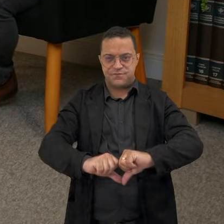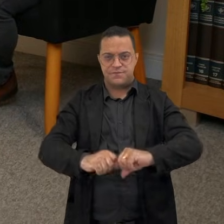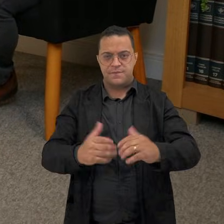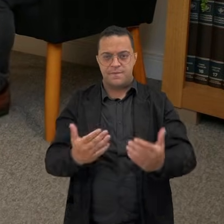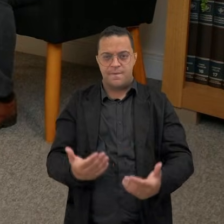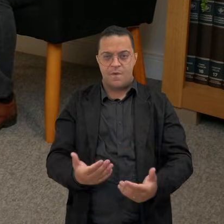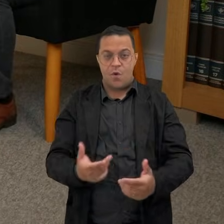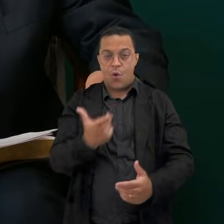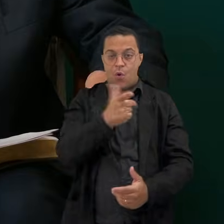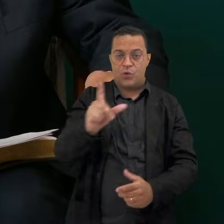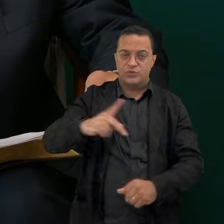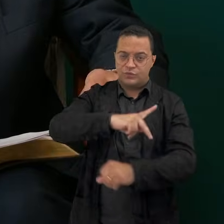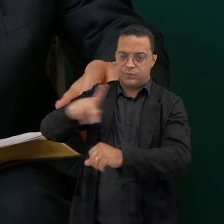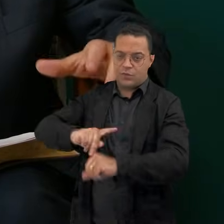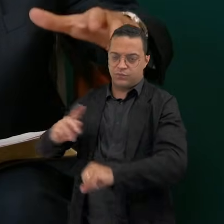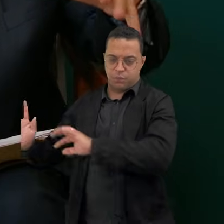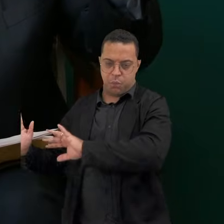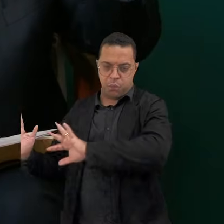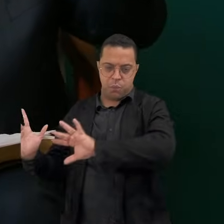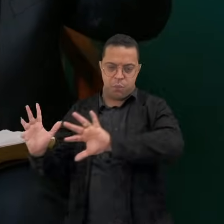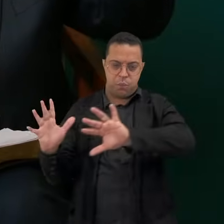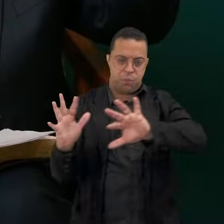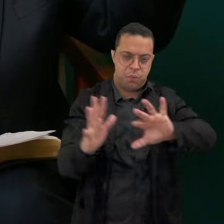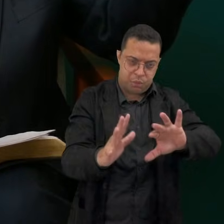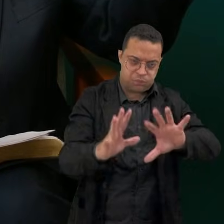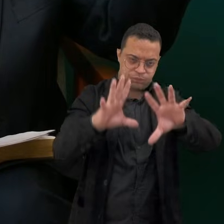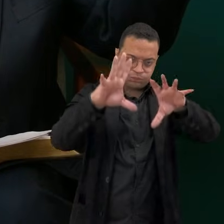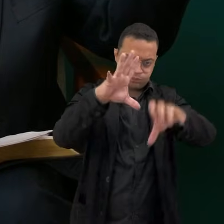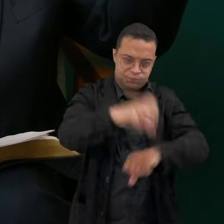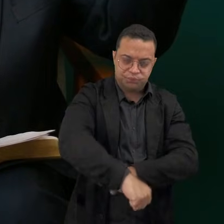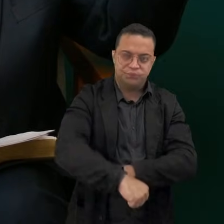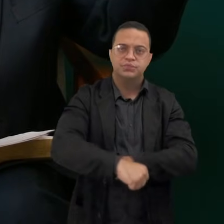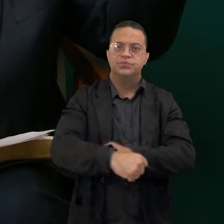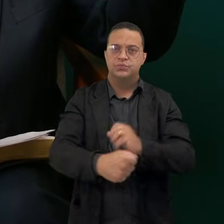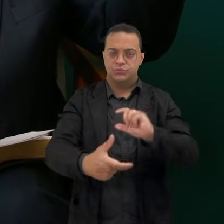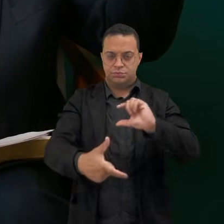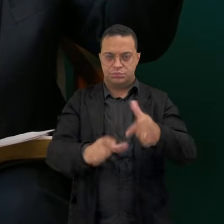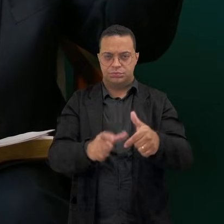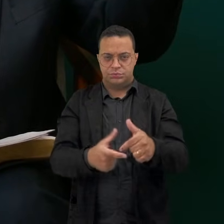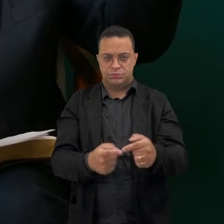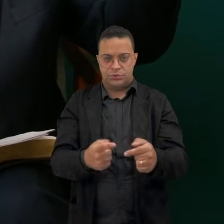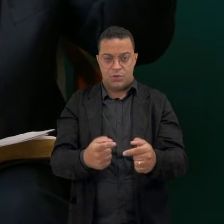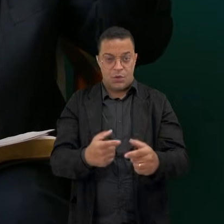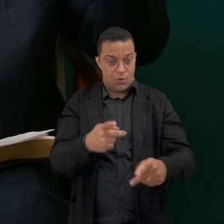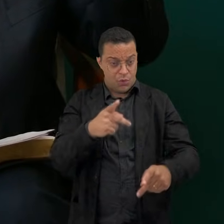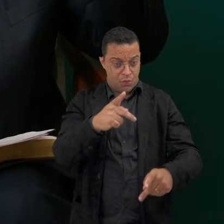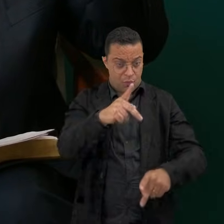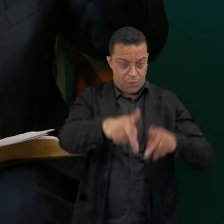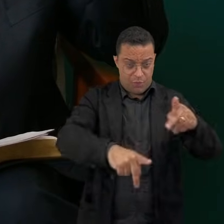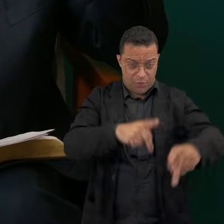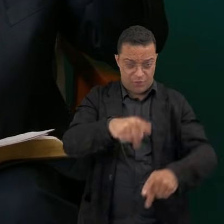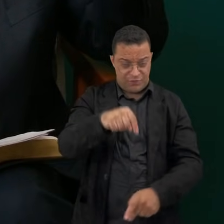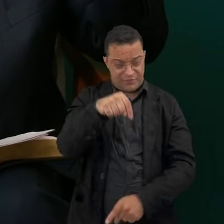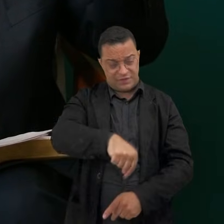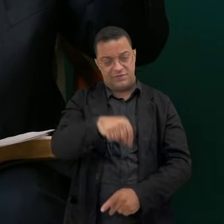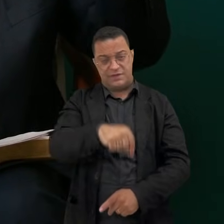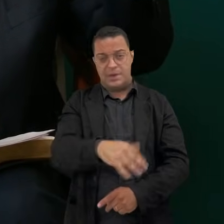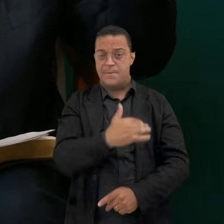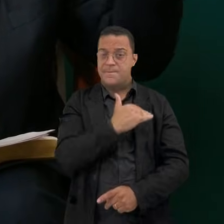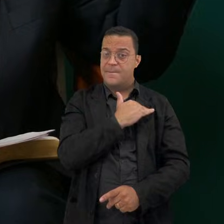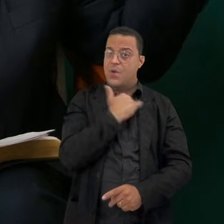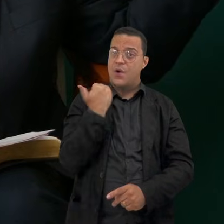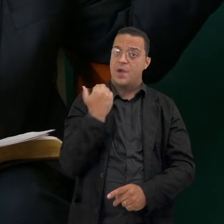Israel. Porque as pessoas que estavam ali naquela região, ou elas foram mortas,